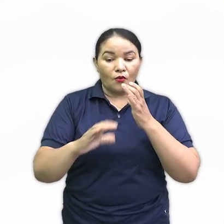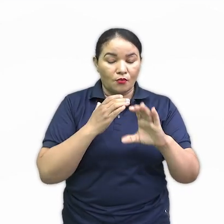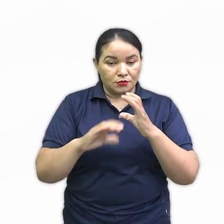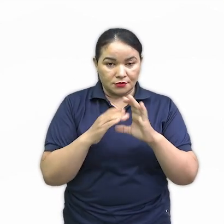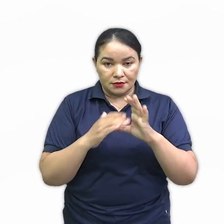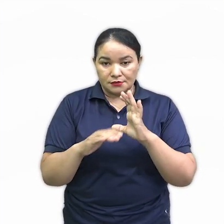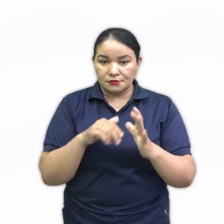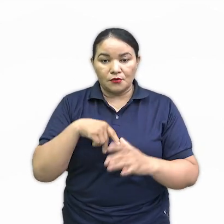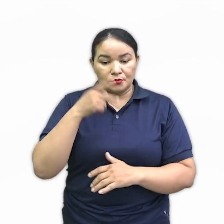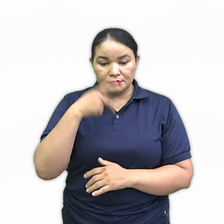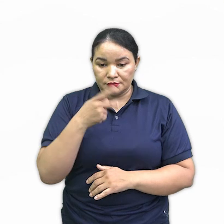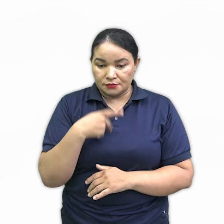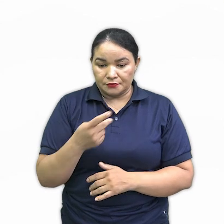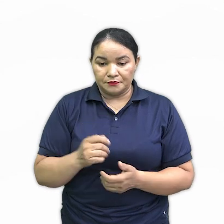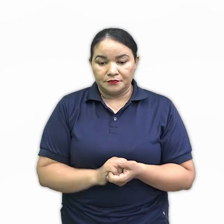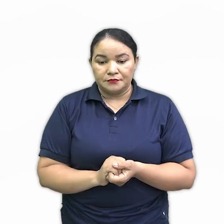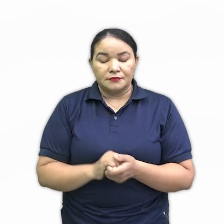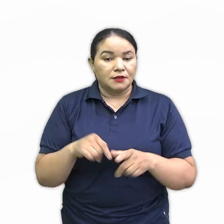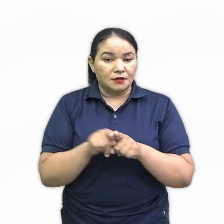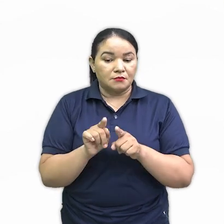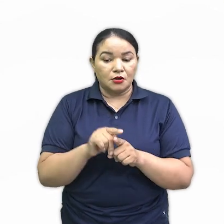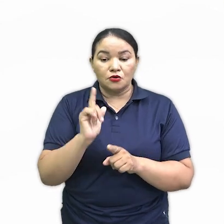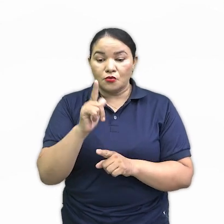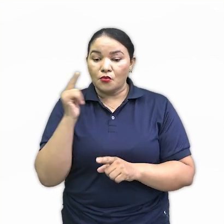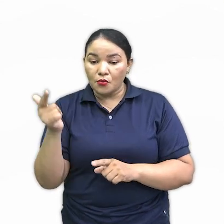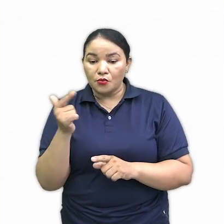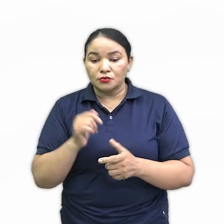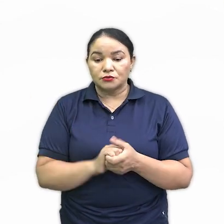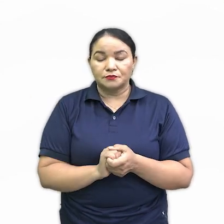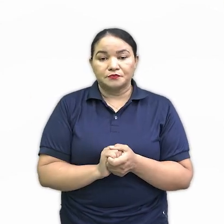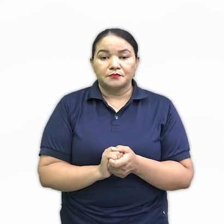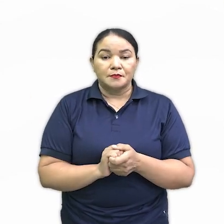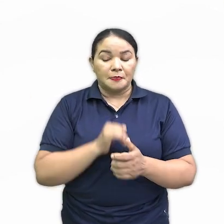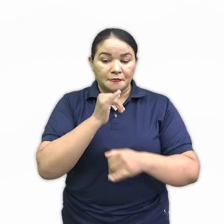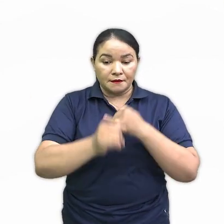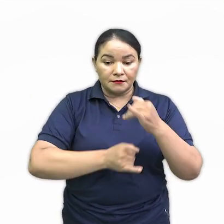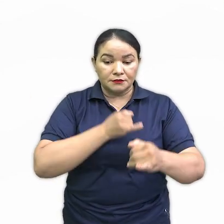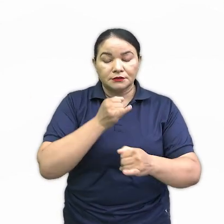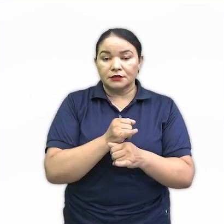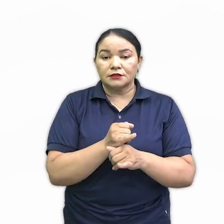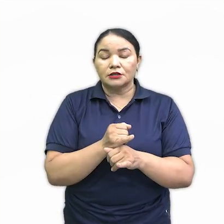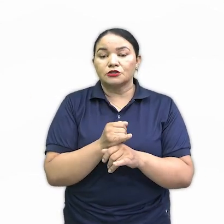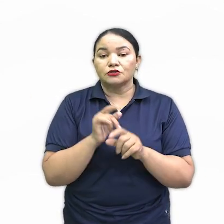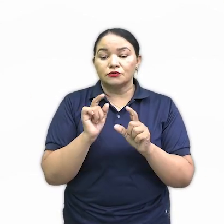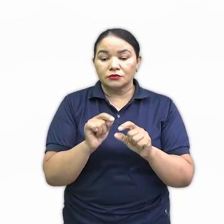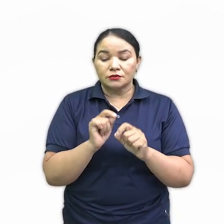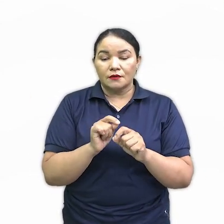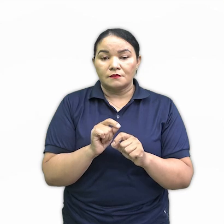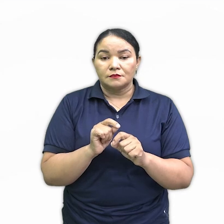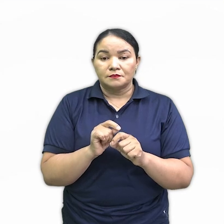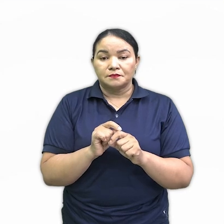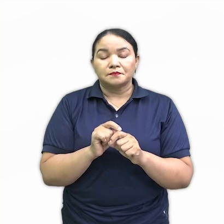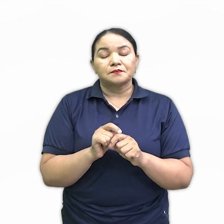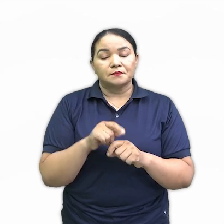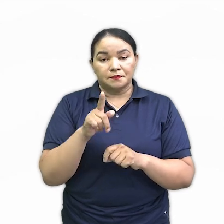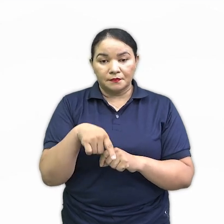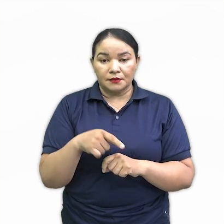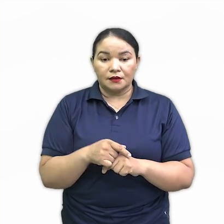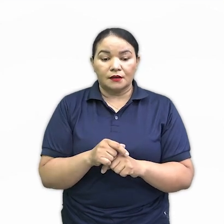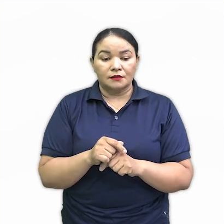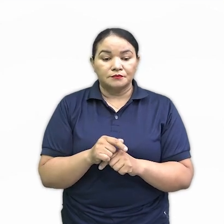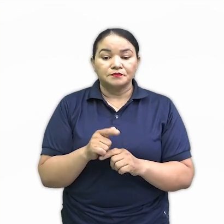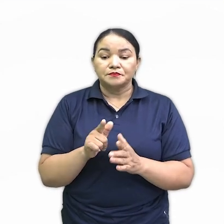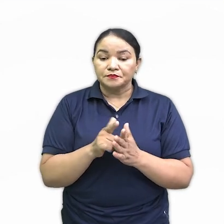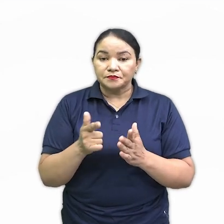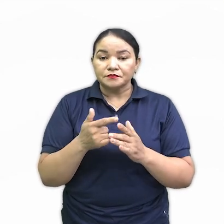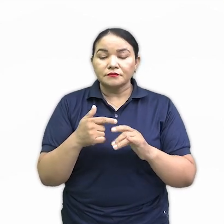pessoal. Então, nós temos também as web pages, que são páginas da internet, né?